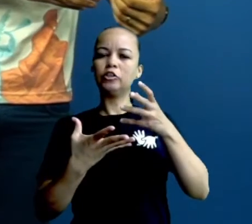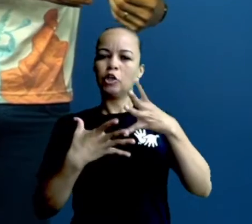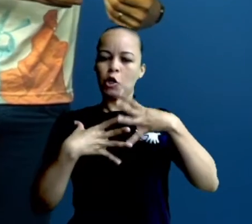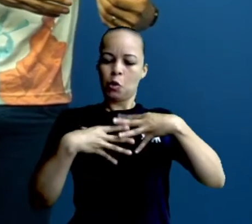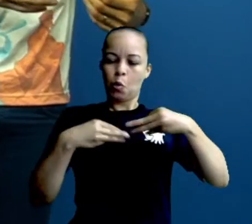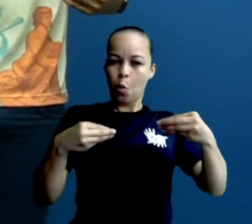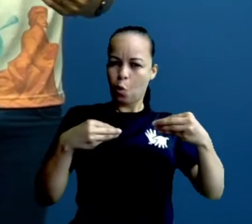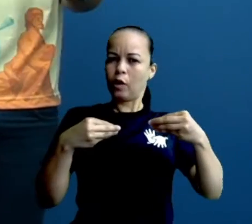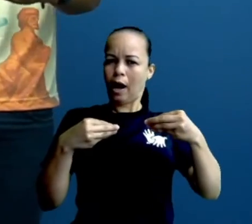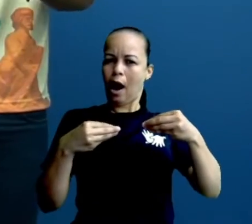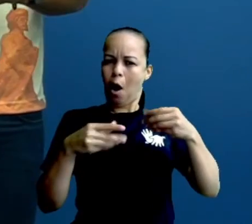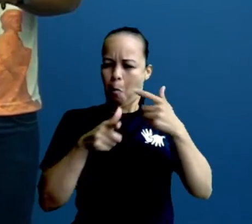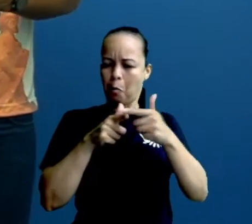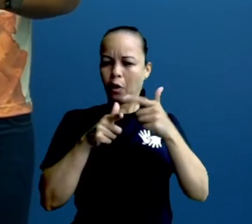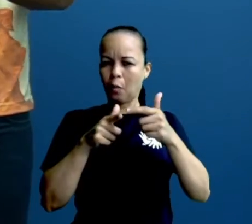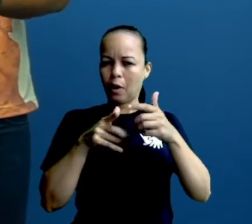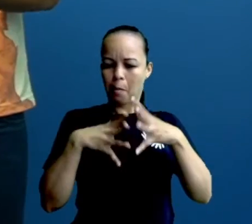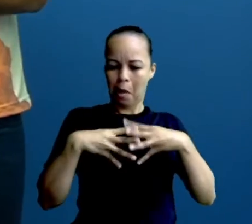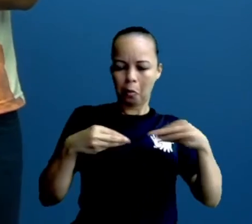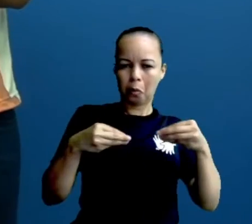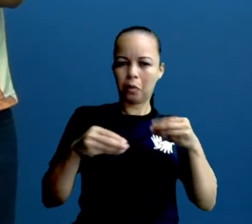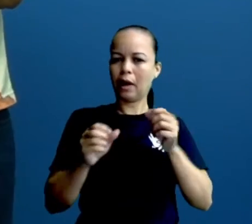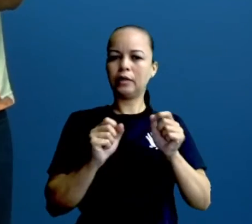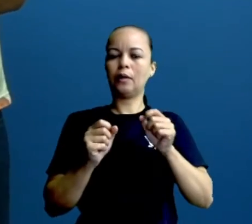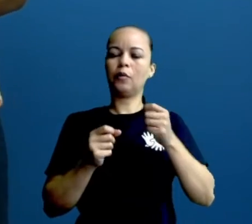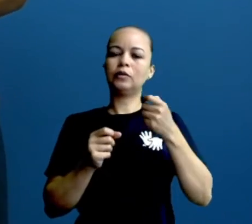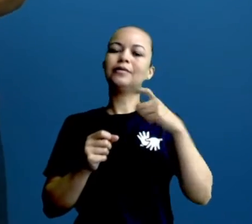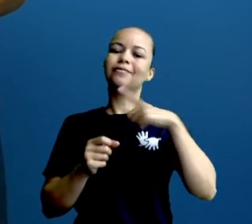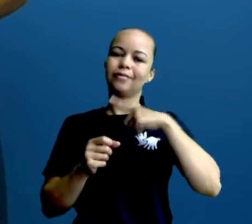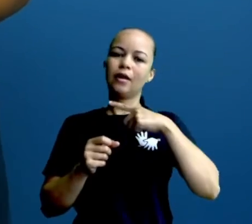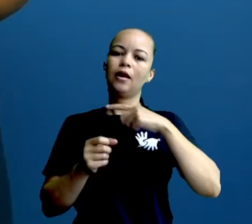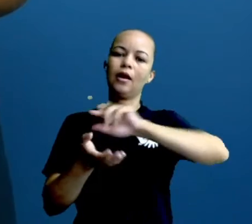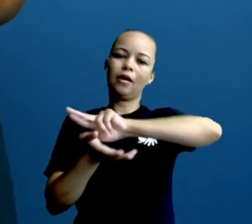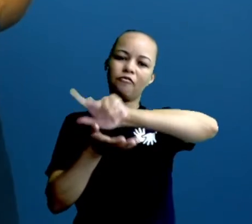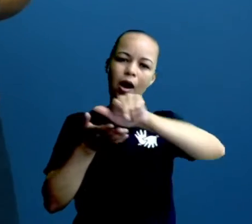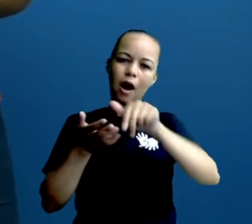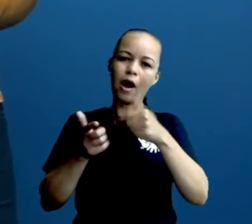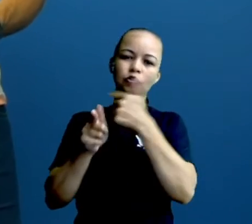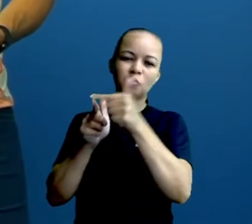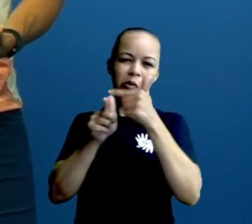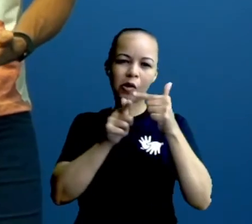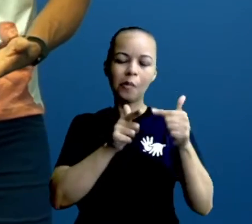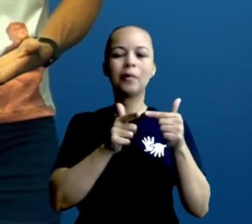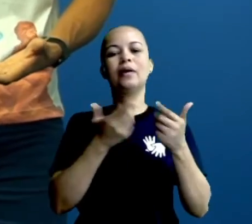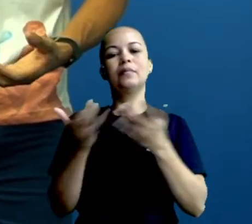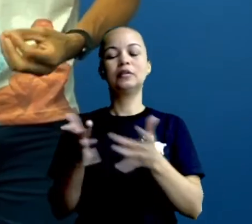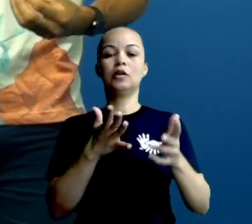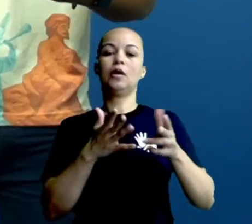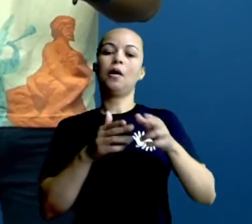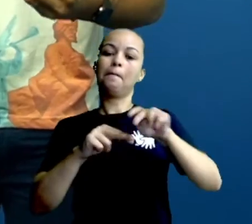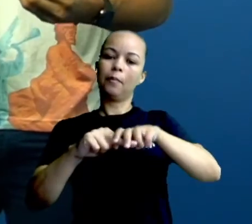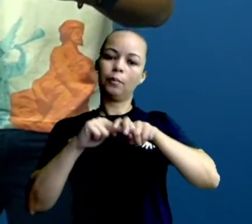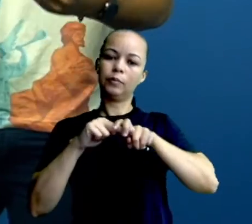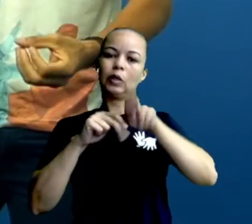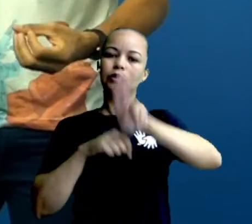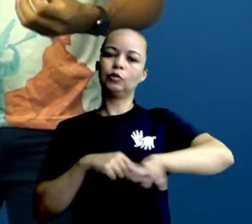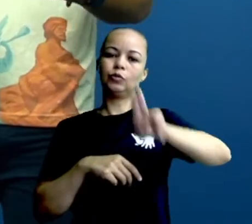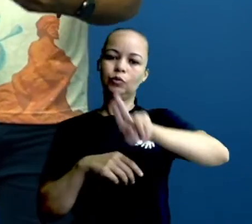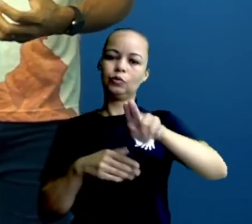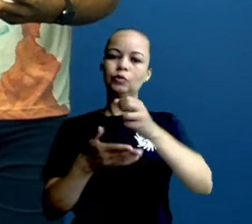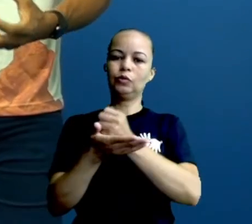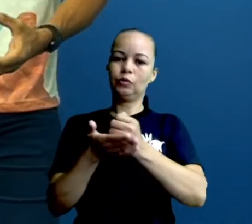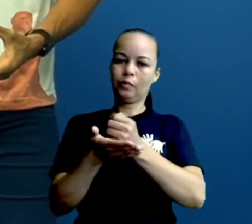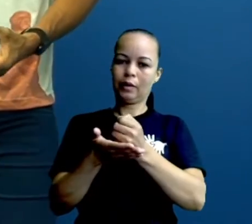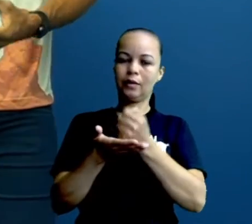um determinado problema, pode promover inúmeros outros problemas, tá certo? Por isso que o uso desses medicamentos deve